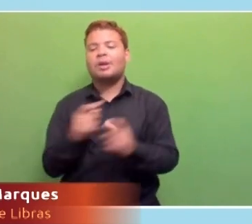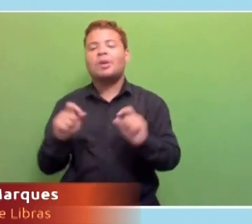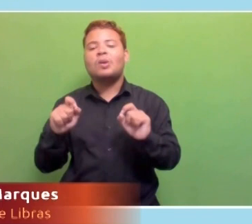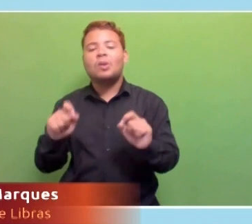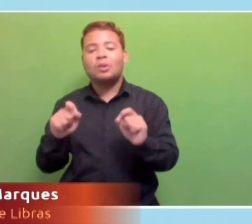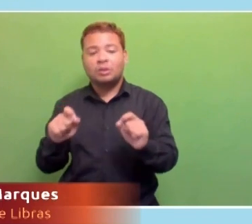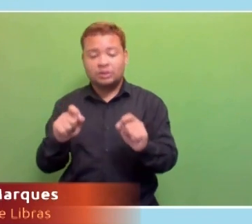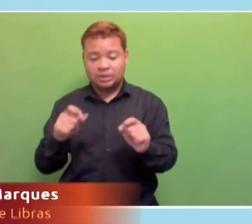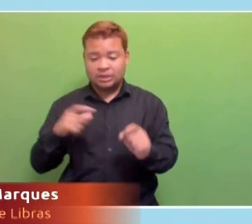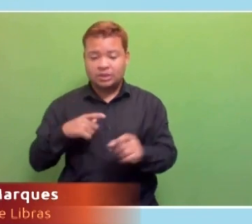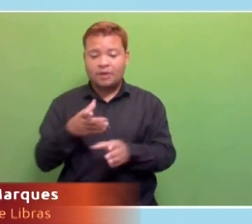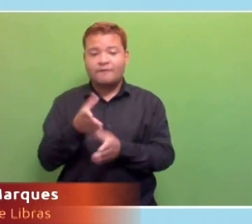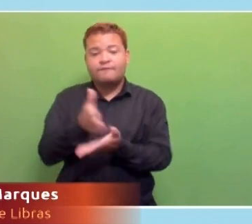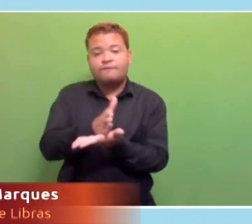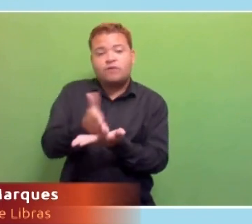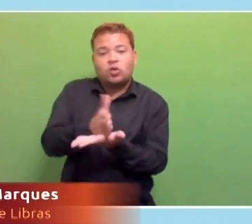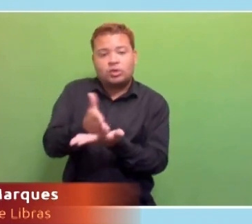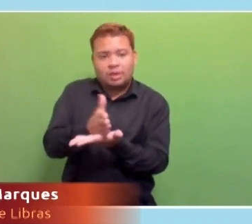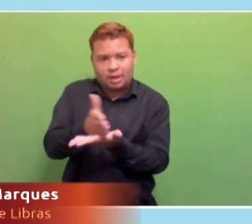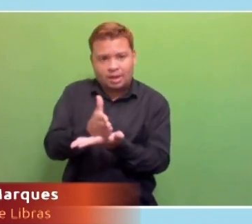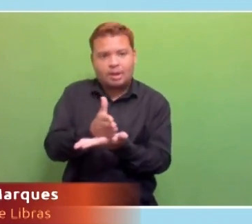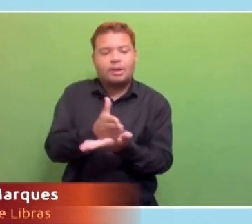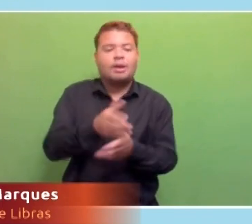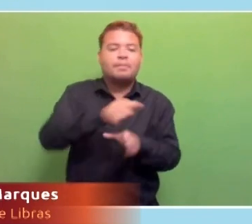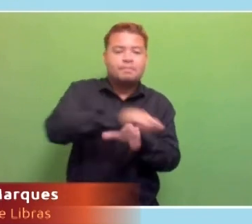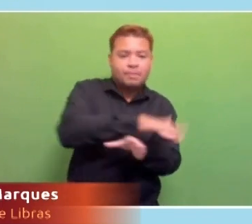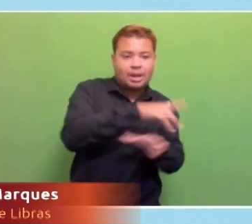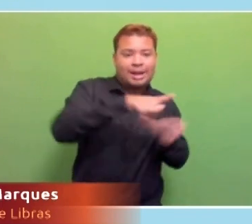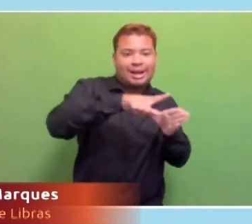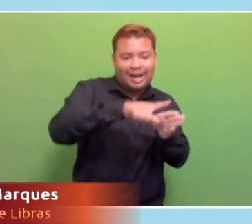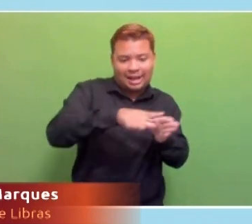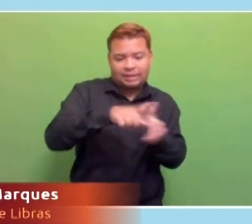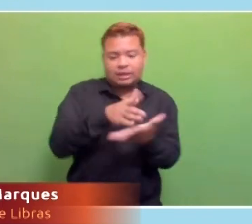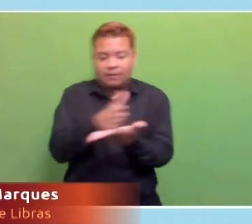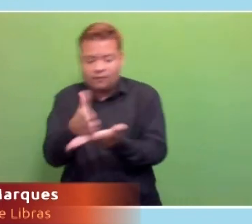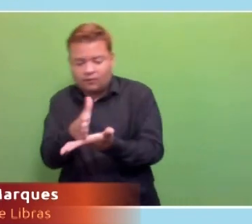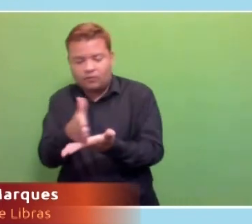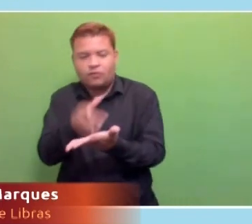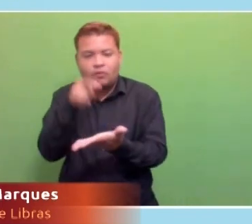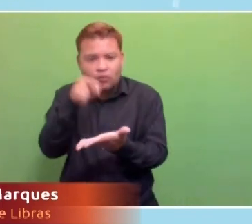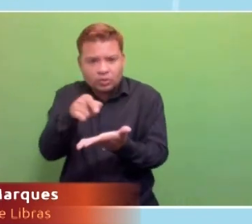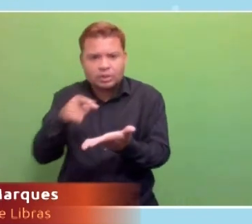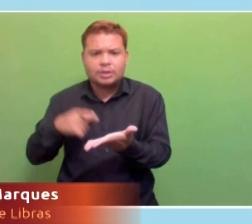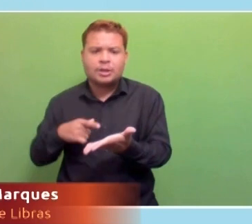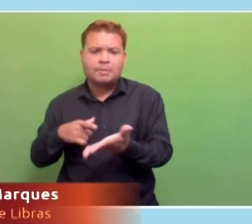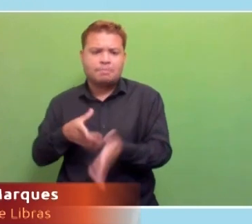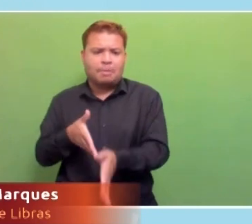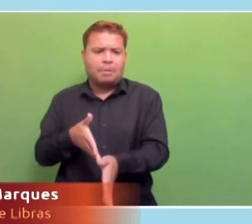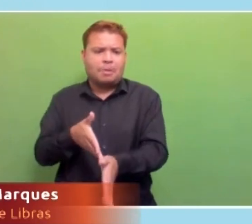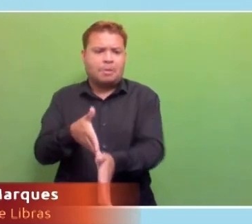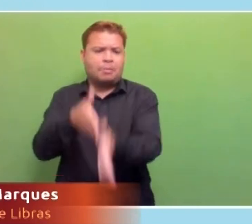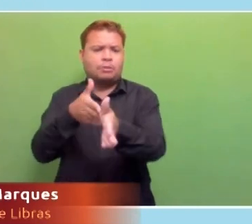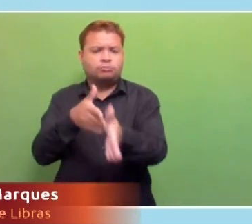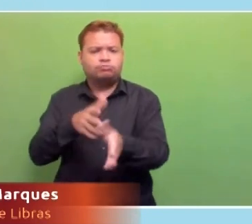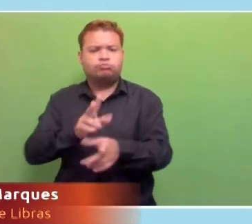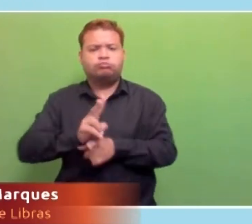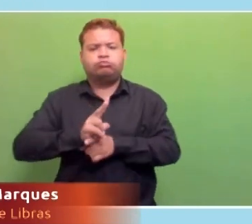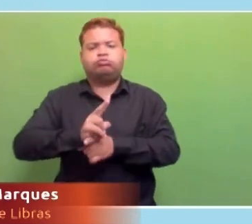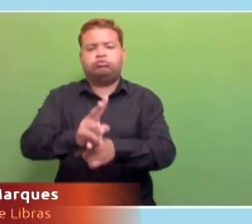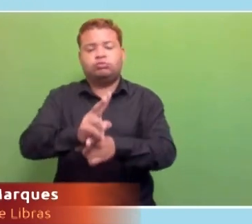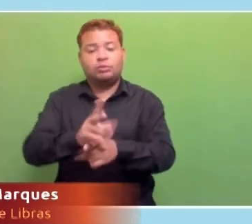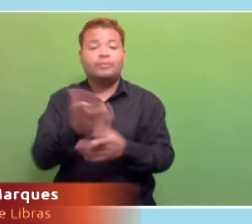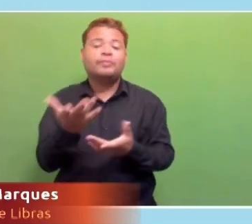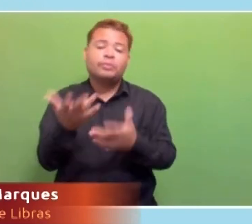na fronteira com Gaza. Então, isso facilita o que o Hamas efetuou, né, os ataques